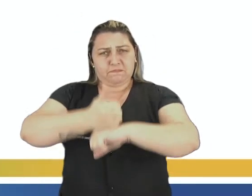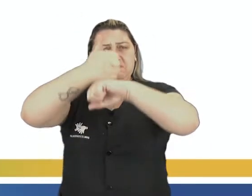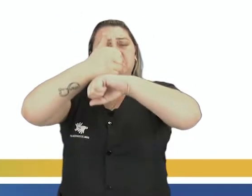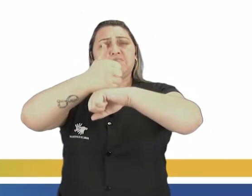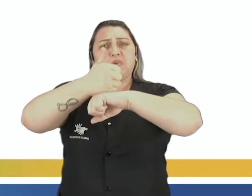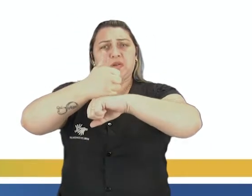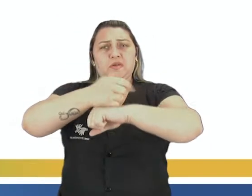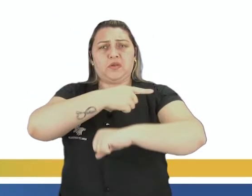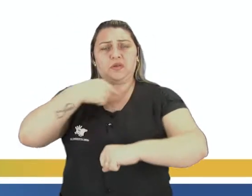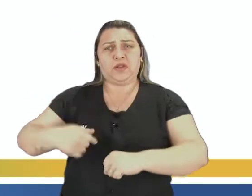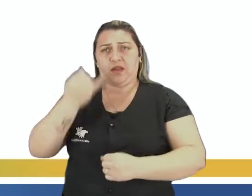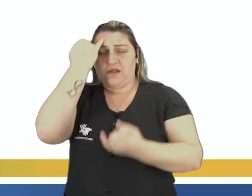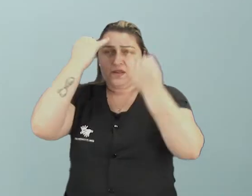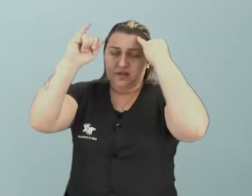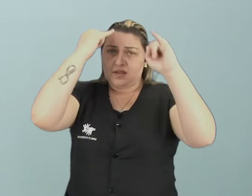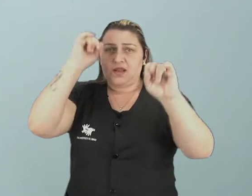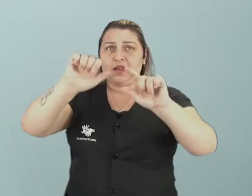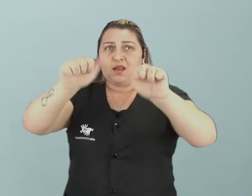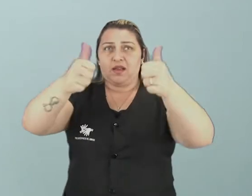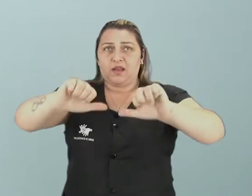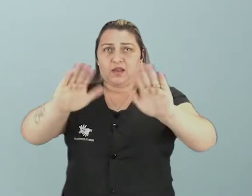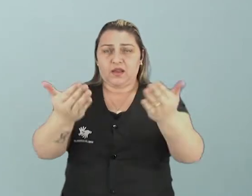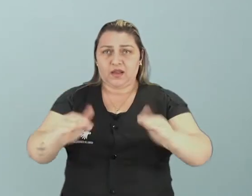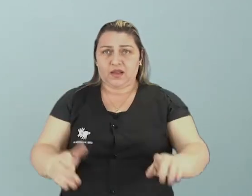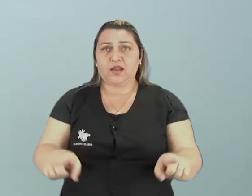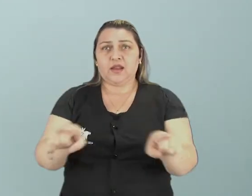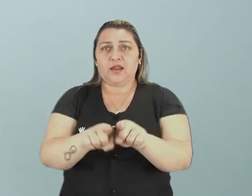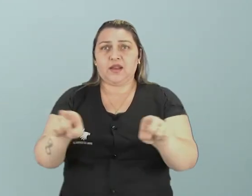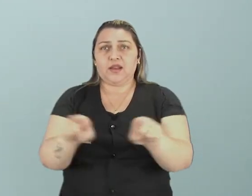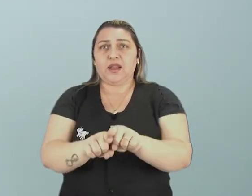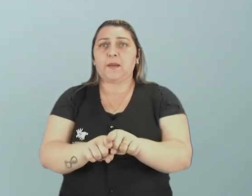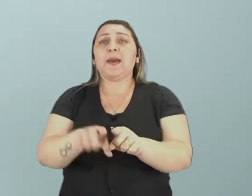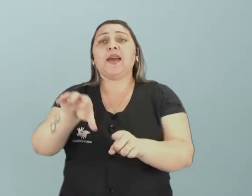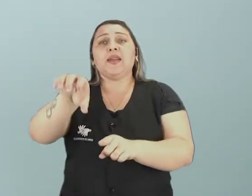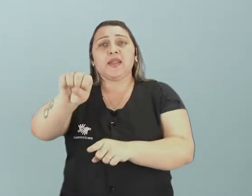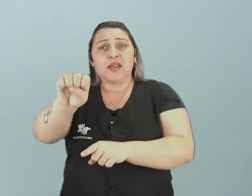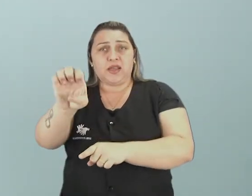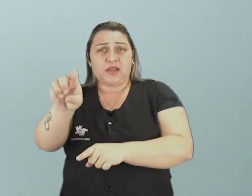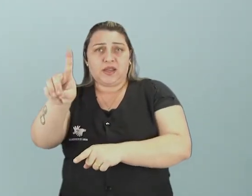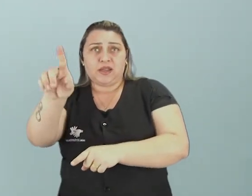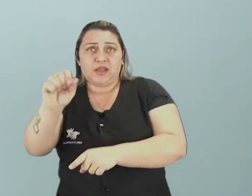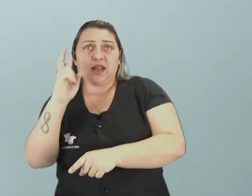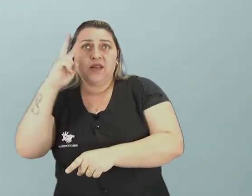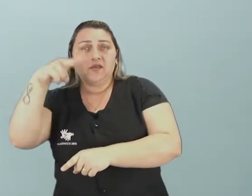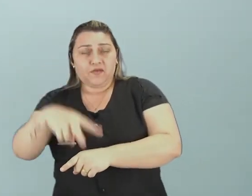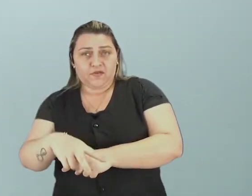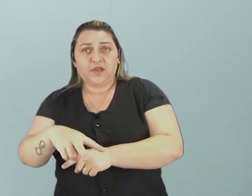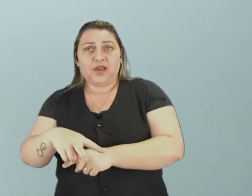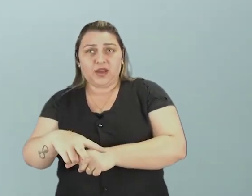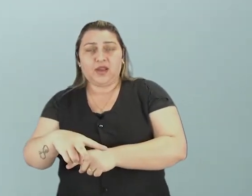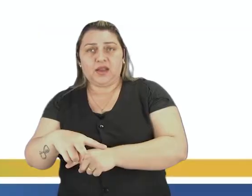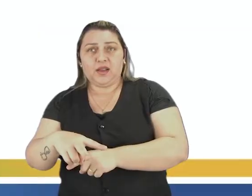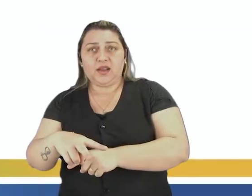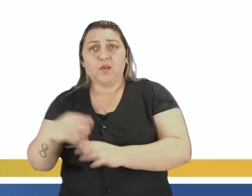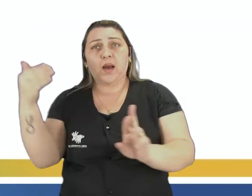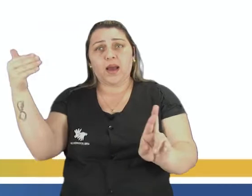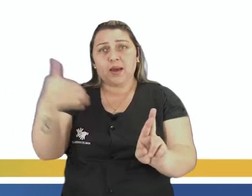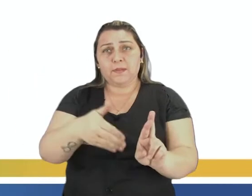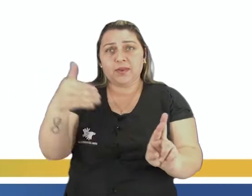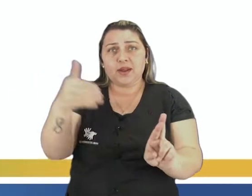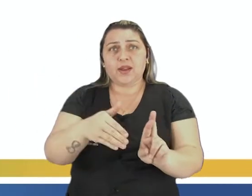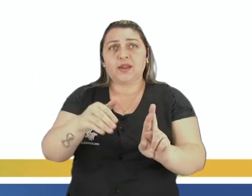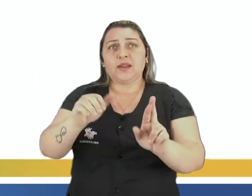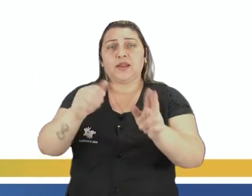chinês nas criações de cerâmica e também na Rota da Seda. Como a gente pode olhar aí no slide, a gente vê uma representação